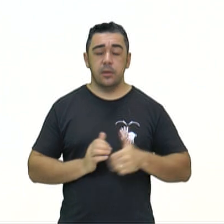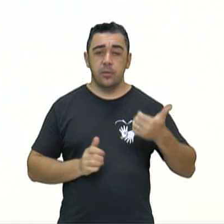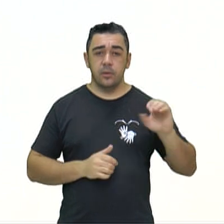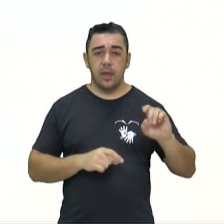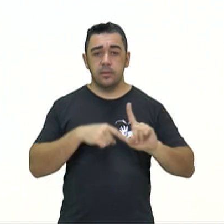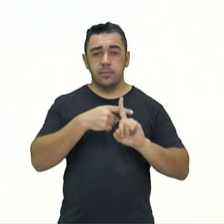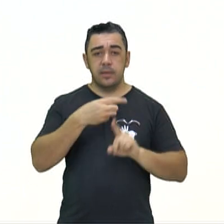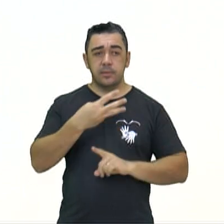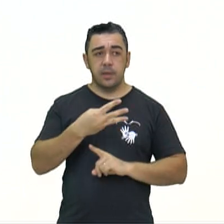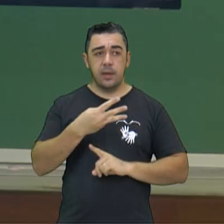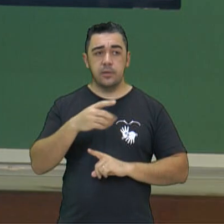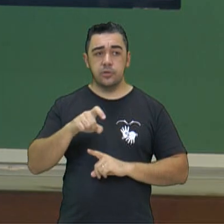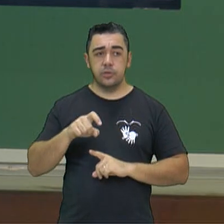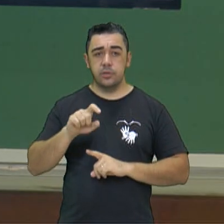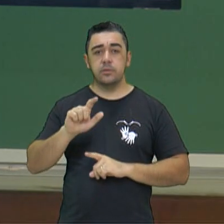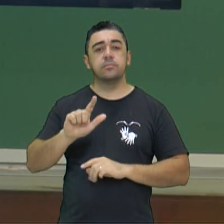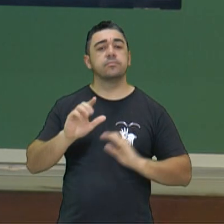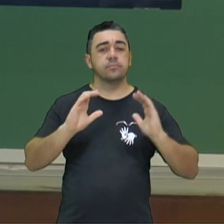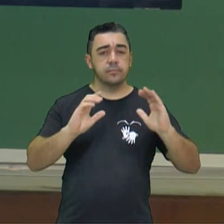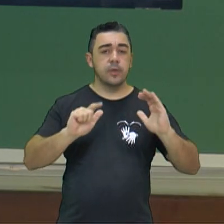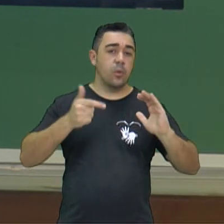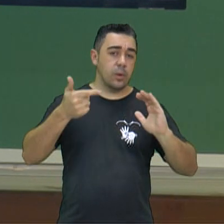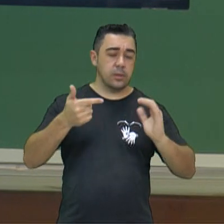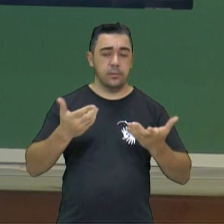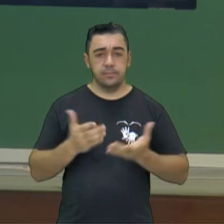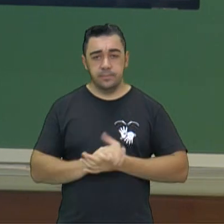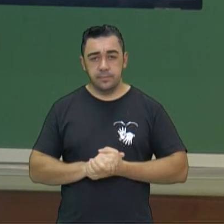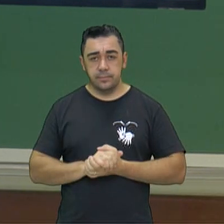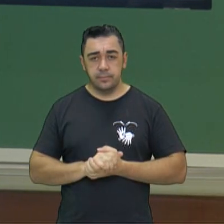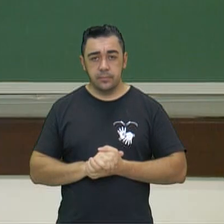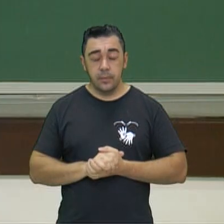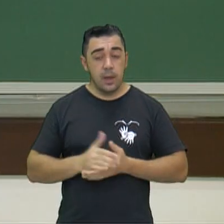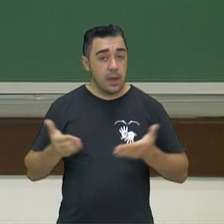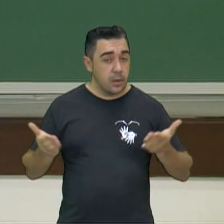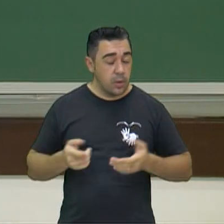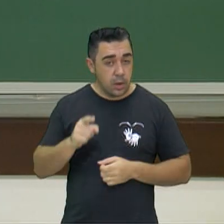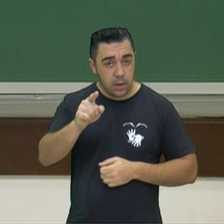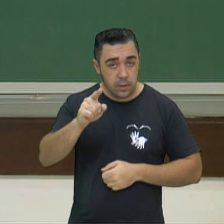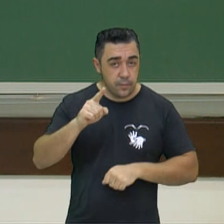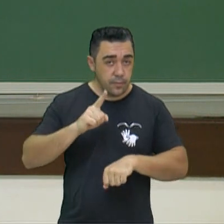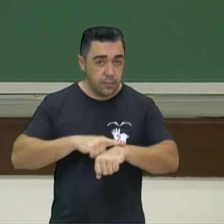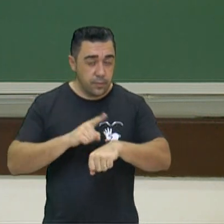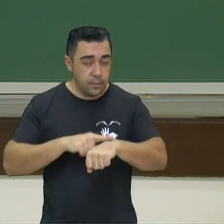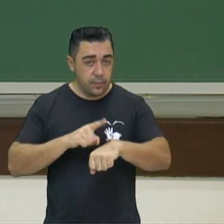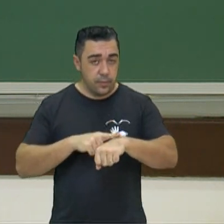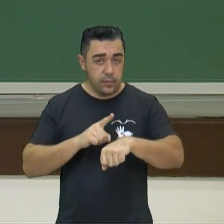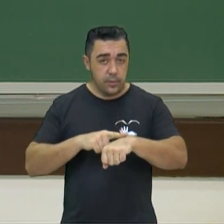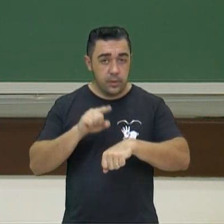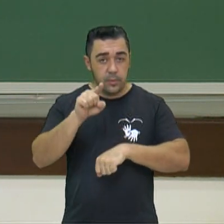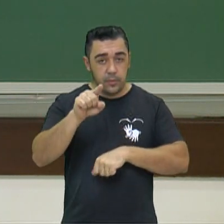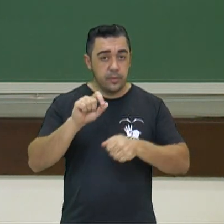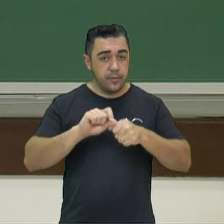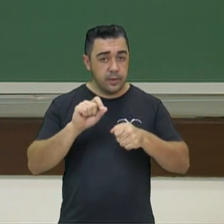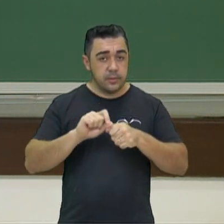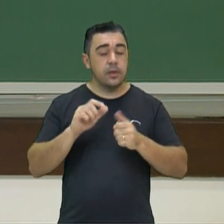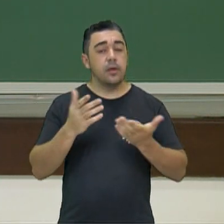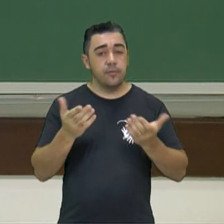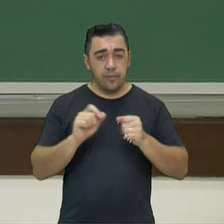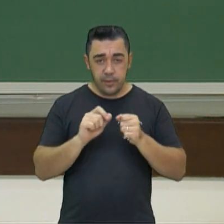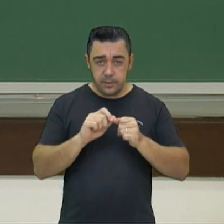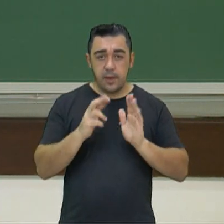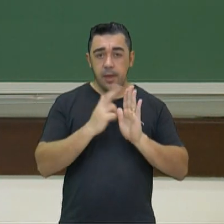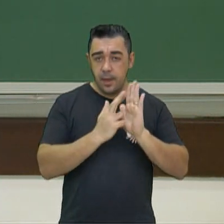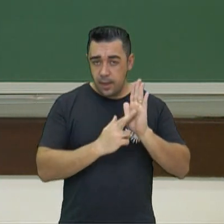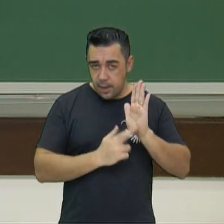tenho 10 mais 3x, tudo isso elevado ao quadrado. Então, agora eu vou fazer o quê? Aquela propriedade que